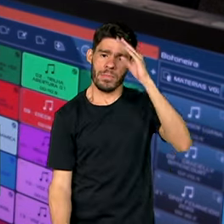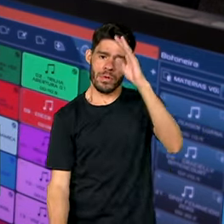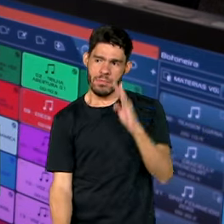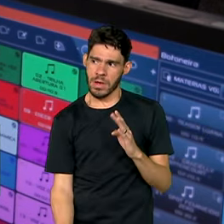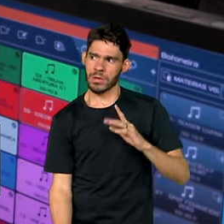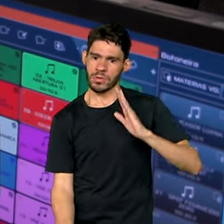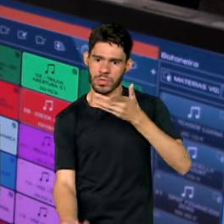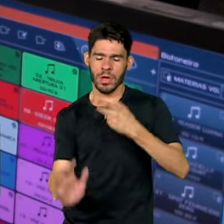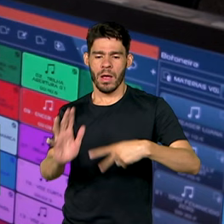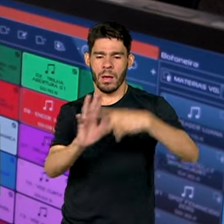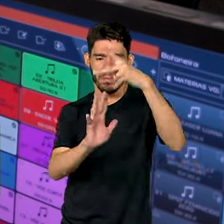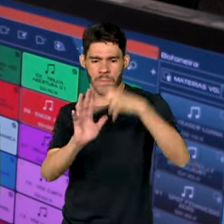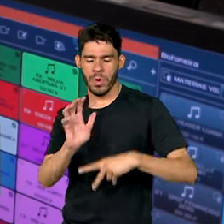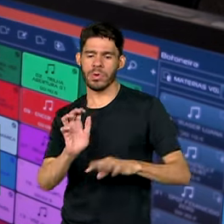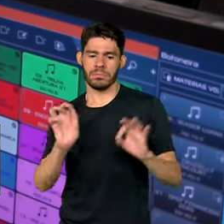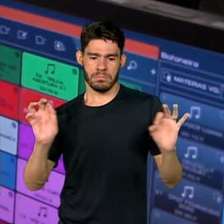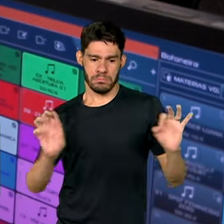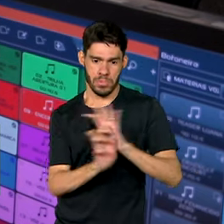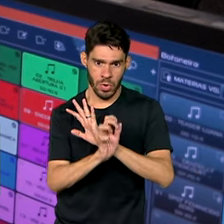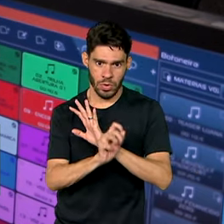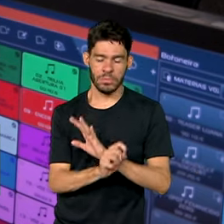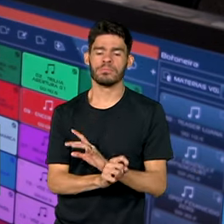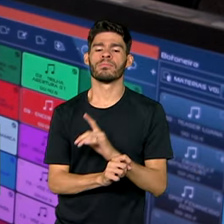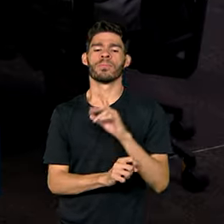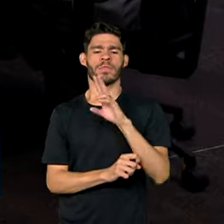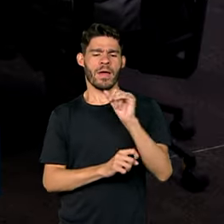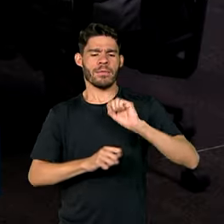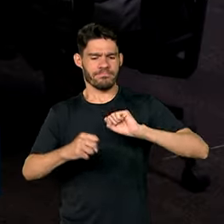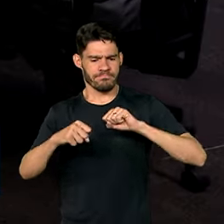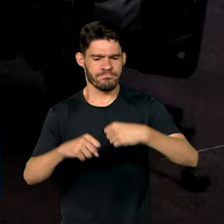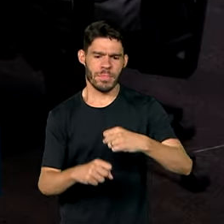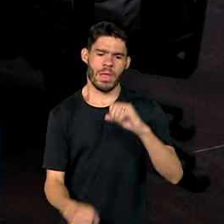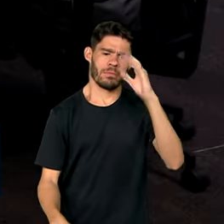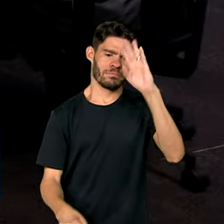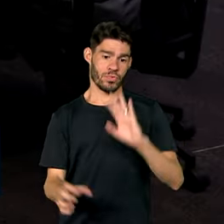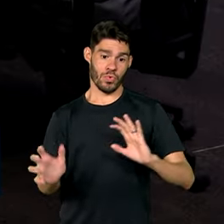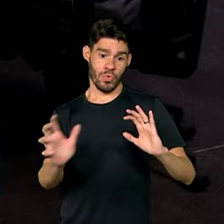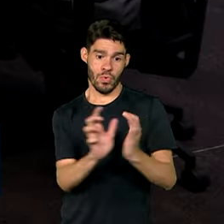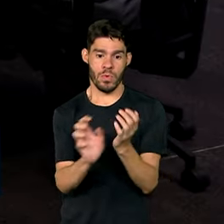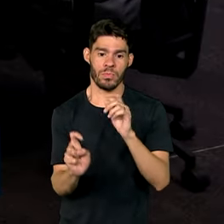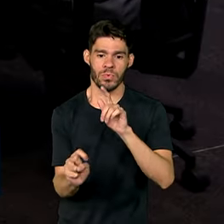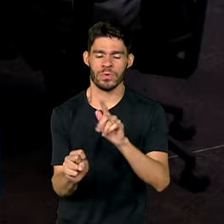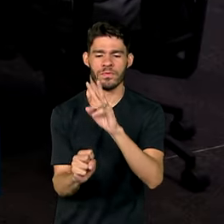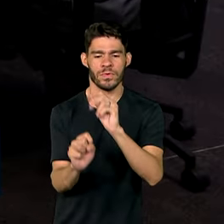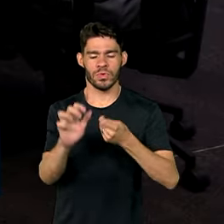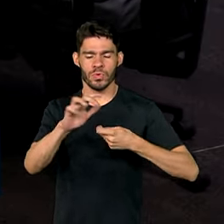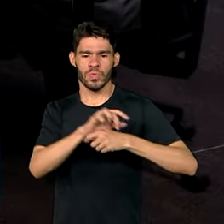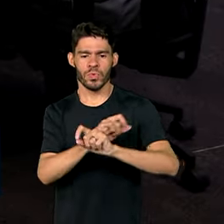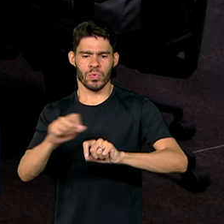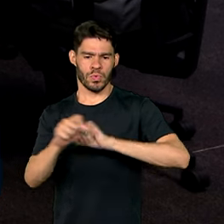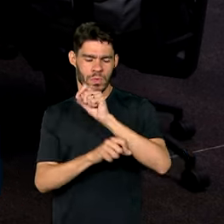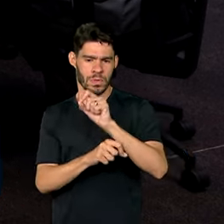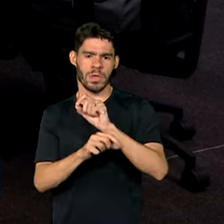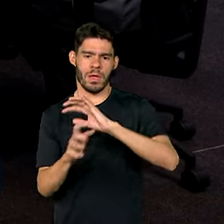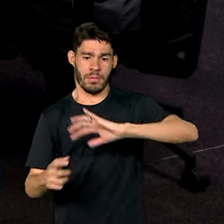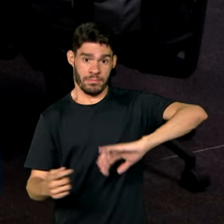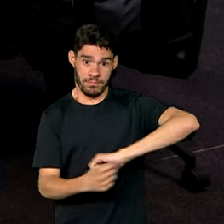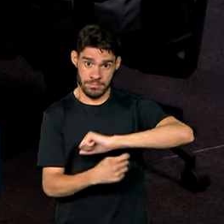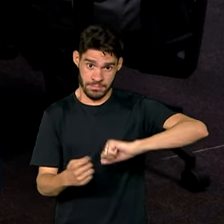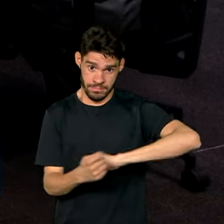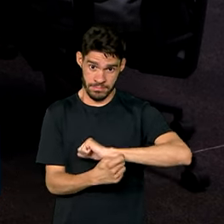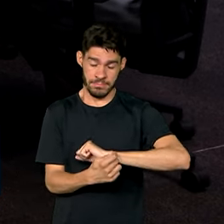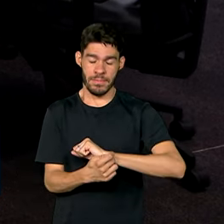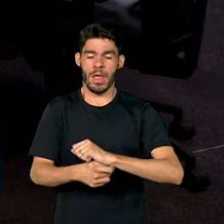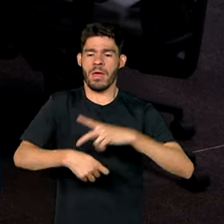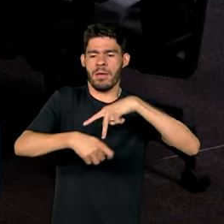tem os projetos já tem os planos um ponto que vai ser defendido pelo Brasil na Cúpula do G20 é o financiamento de ações sustentáveis